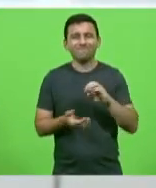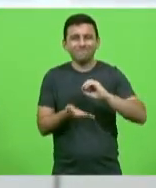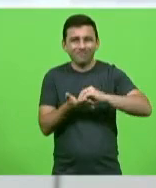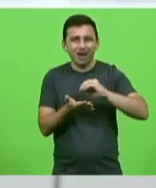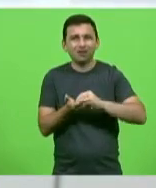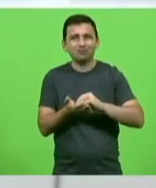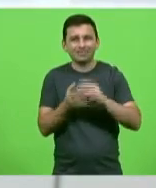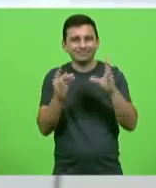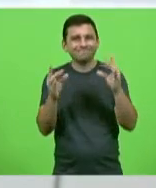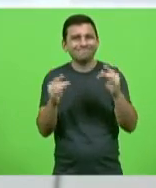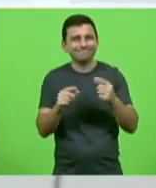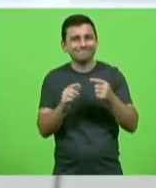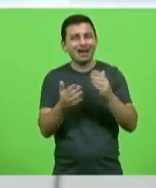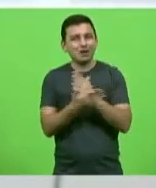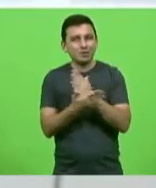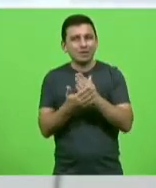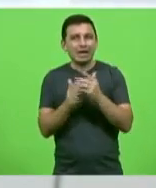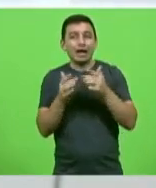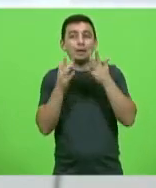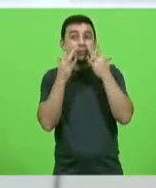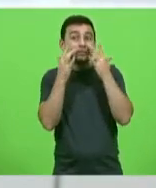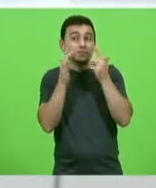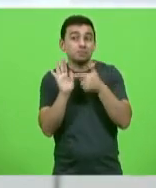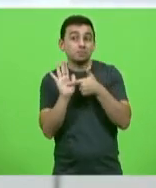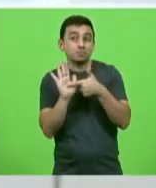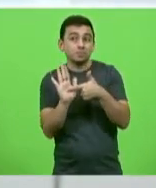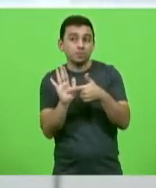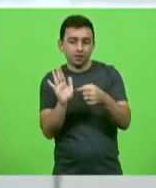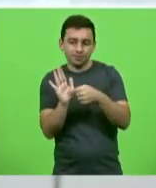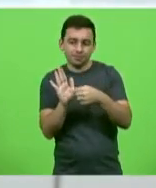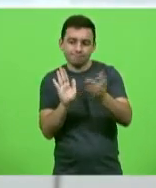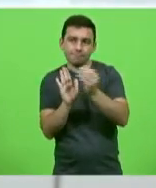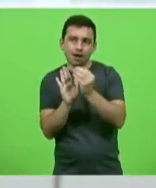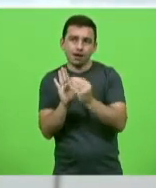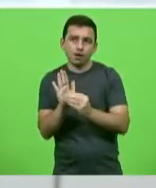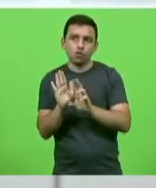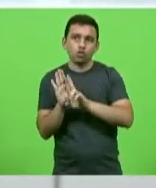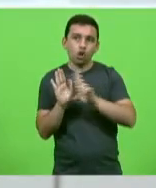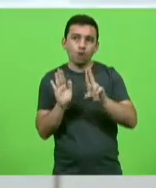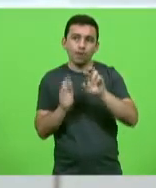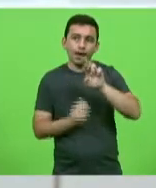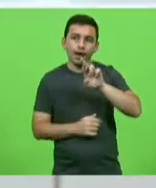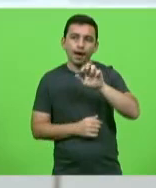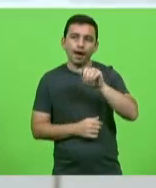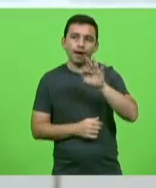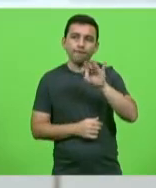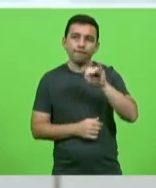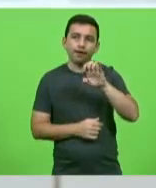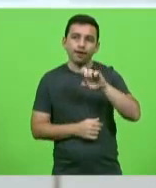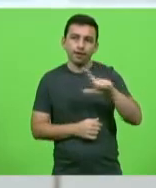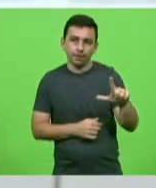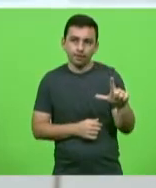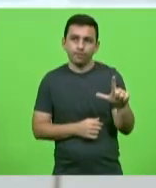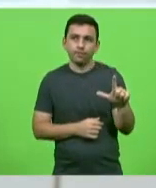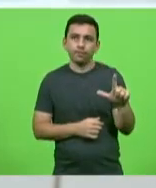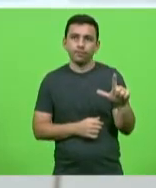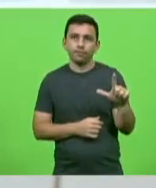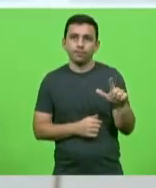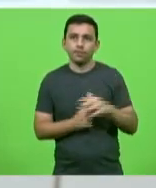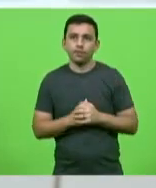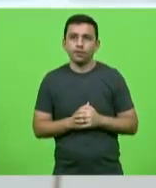a exemplo da apresentação no seu conteúdo do nome que Rafael ver kerlin